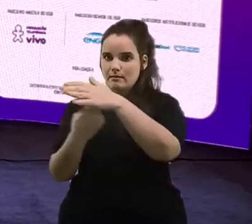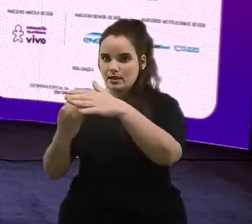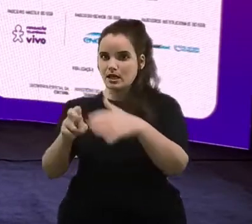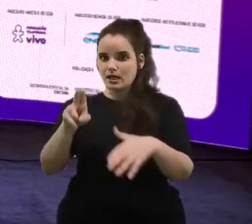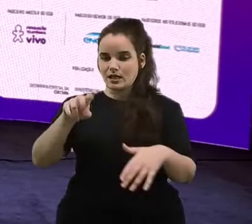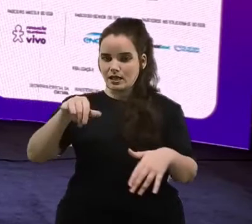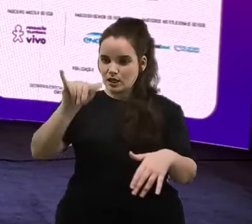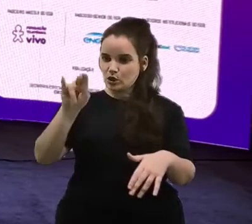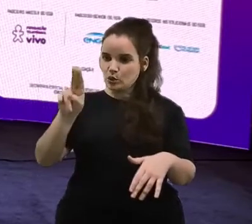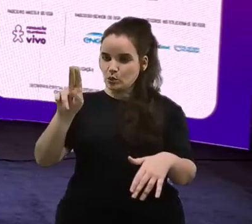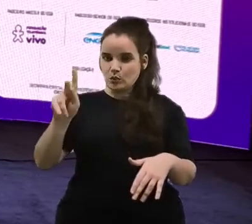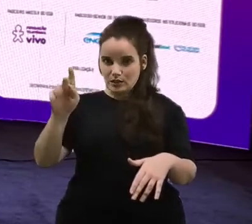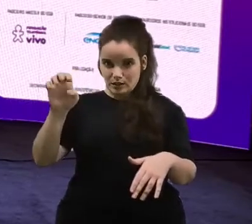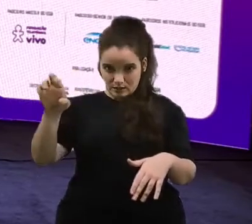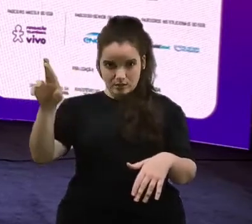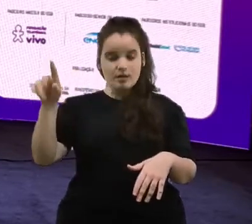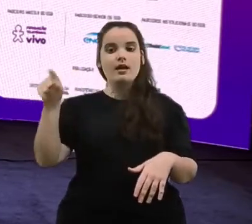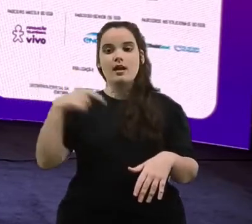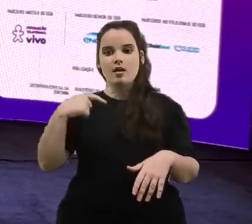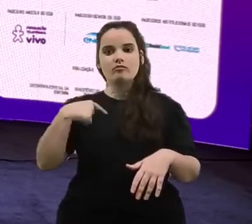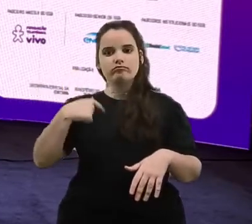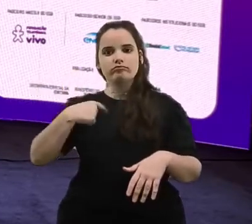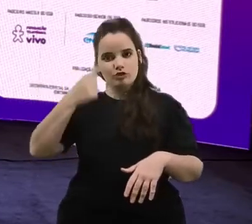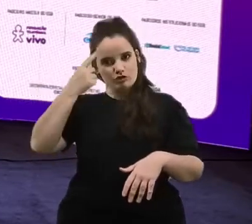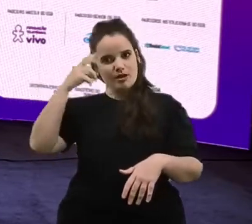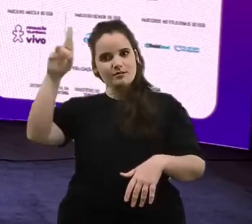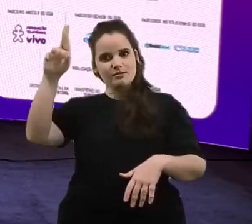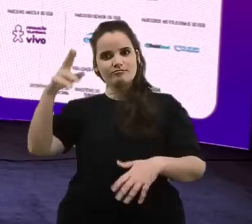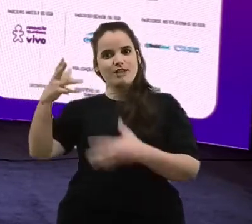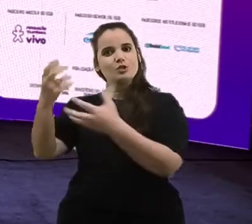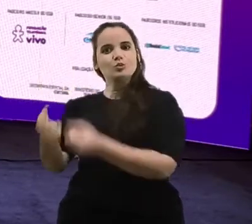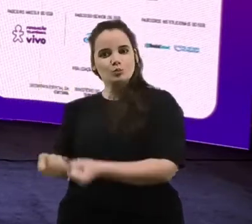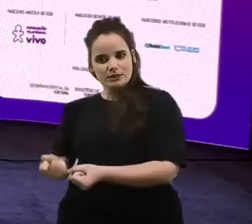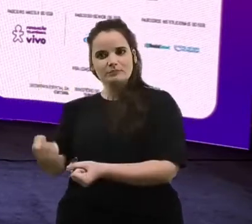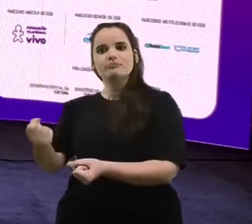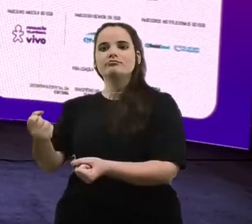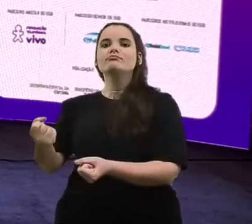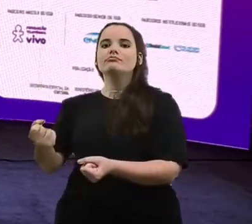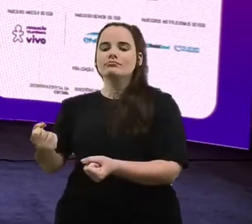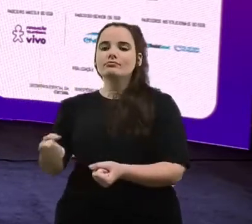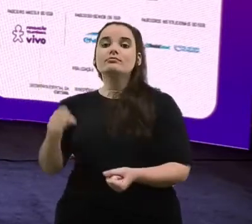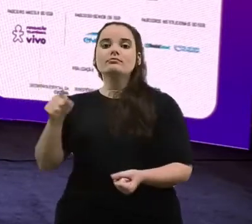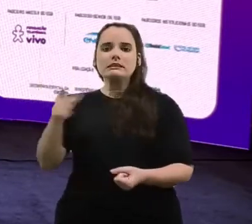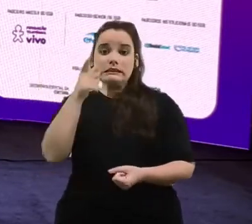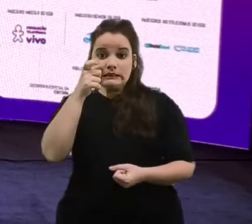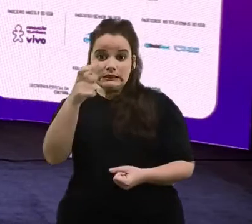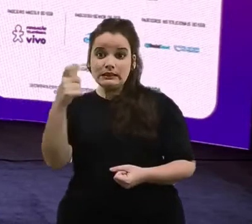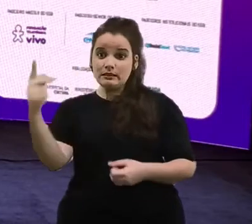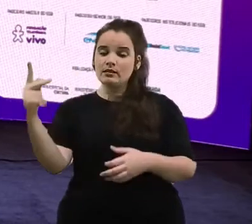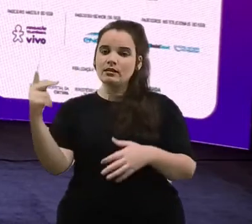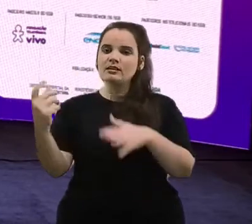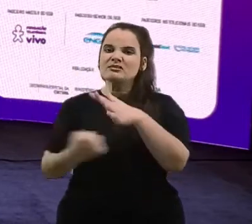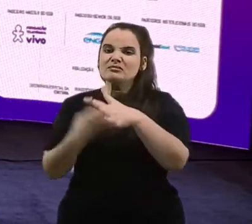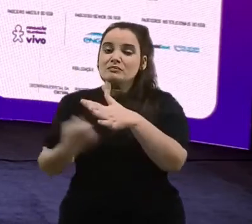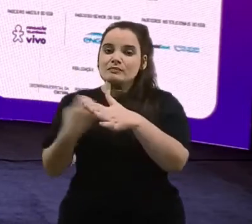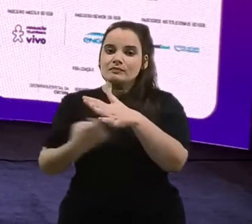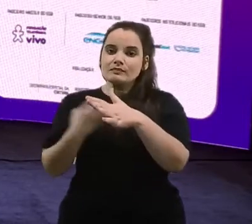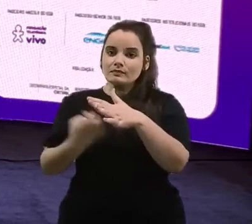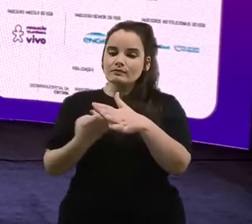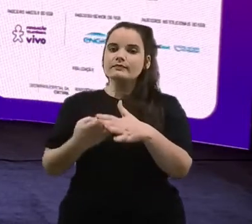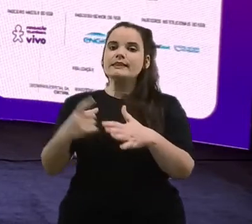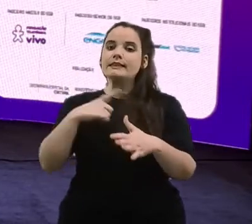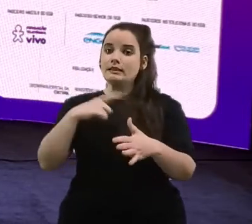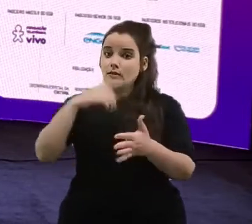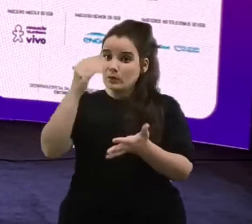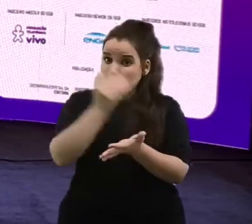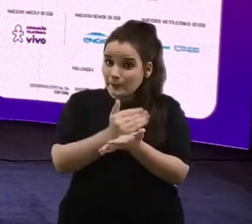E um ponto muito interessante da Uper é que, desde o início, nós traçamos uma premissa